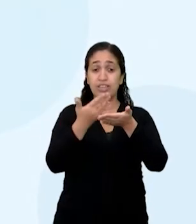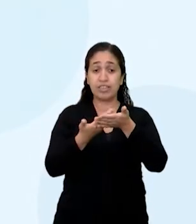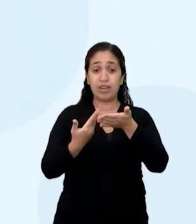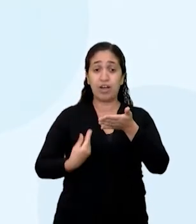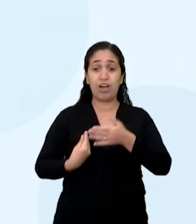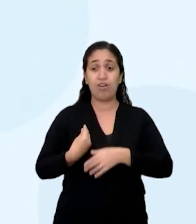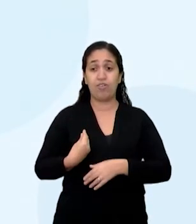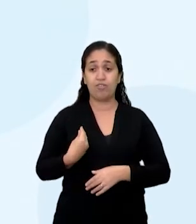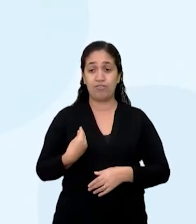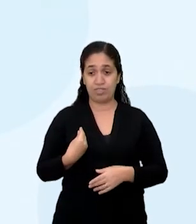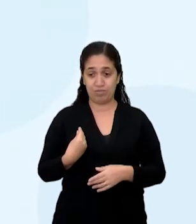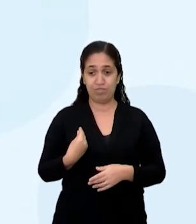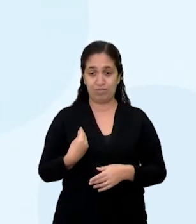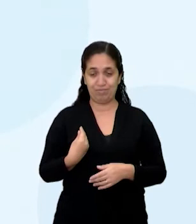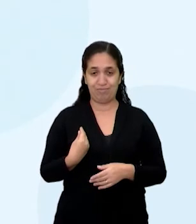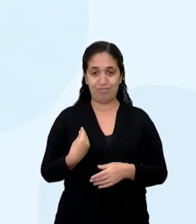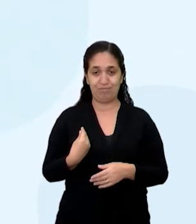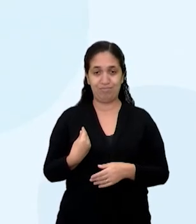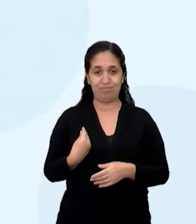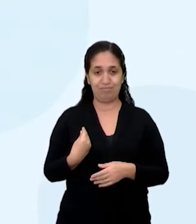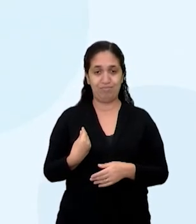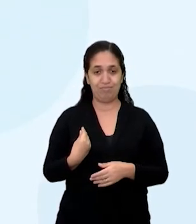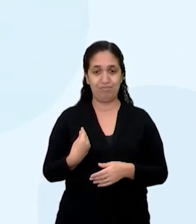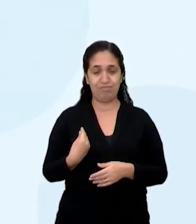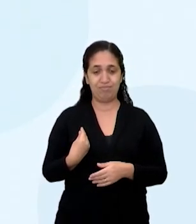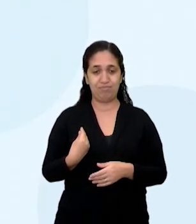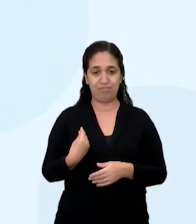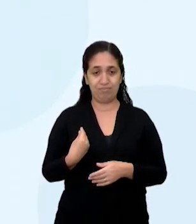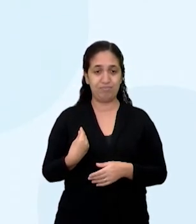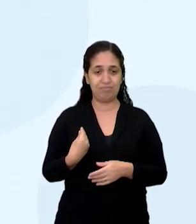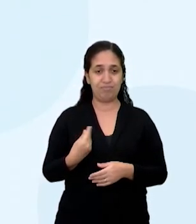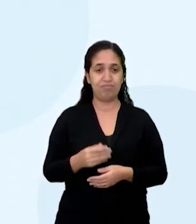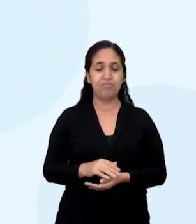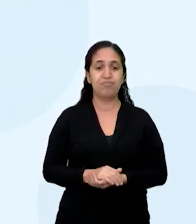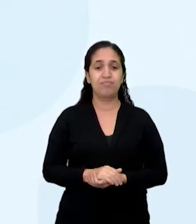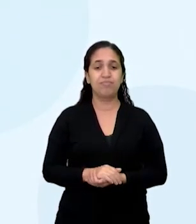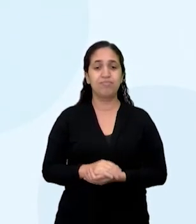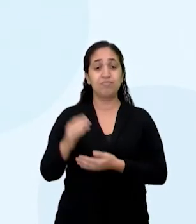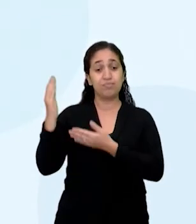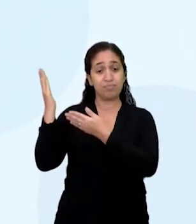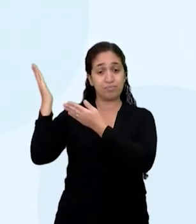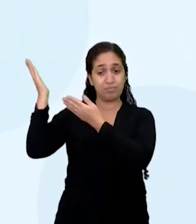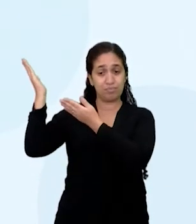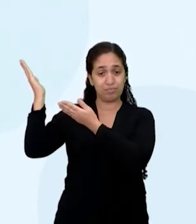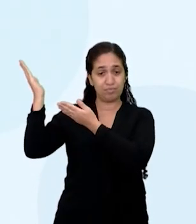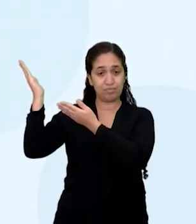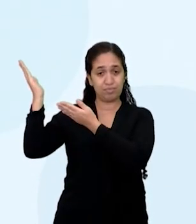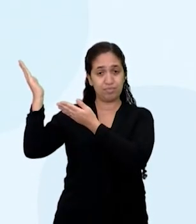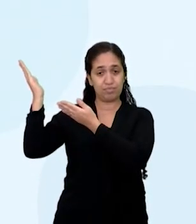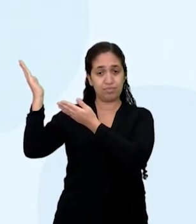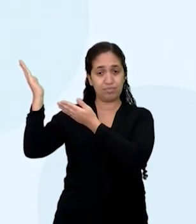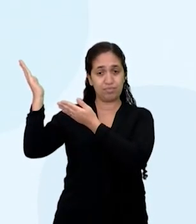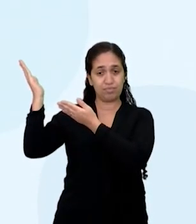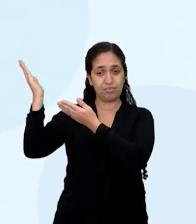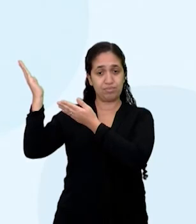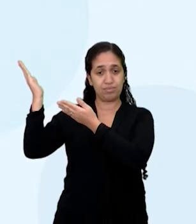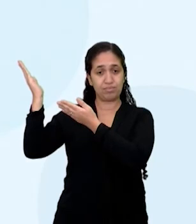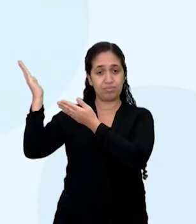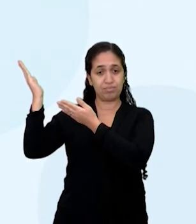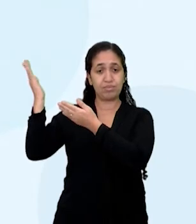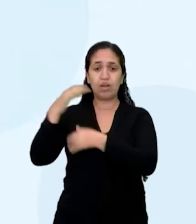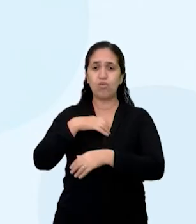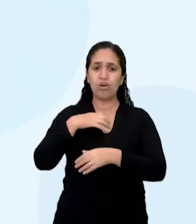interpretação ao vivo, né? Que aí é a tradução em português. O live action é uma das formas de